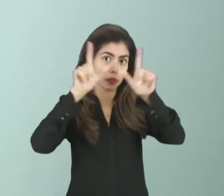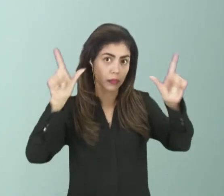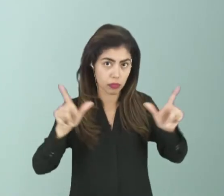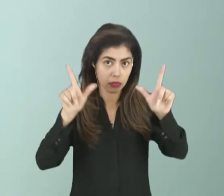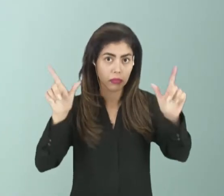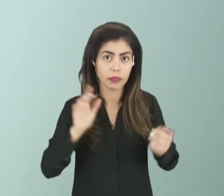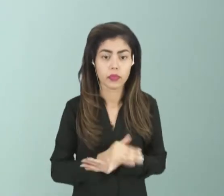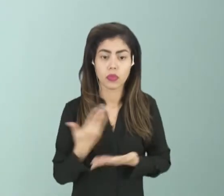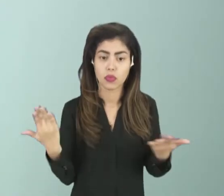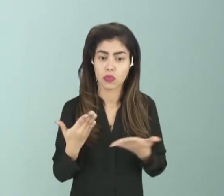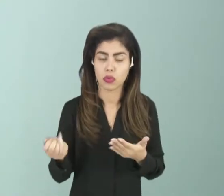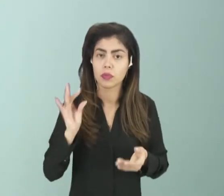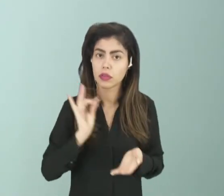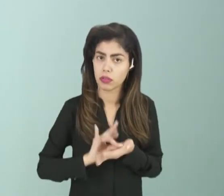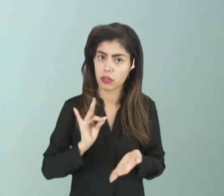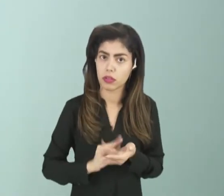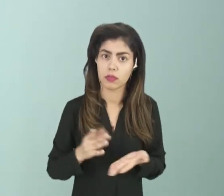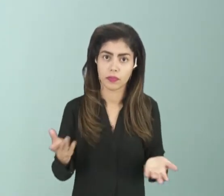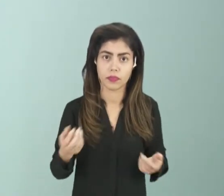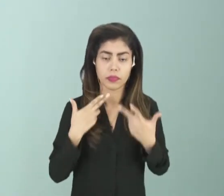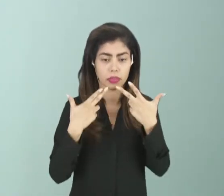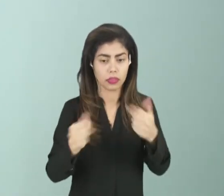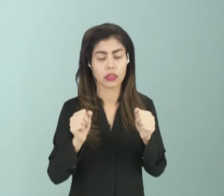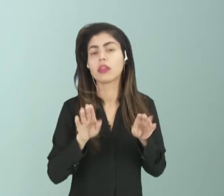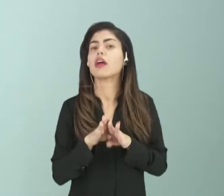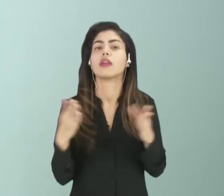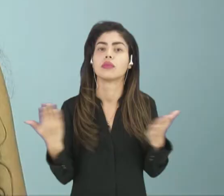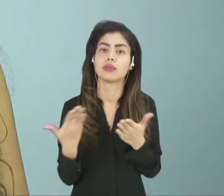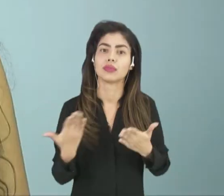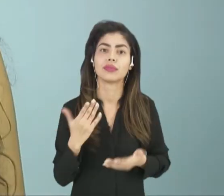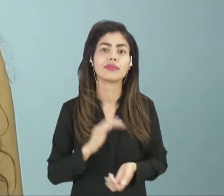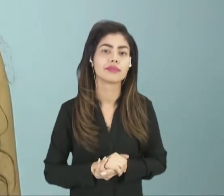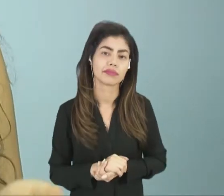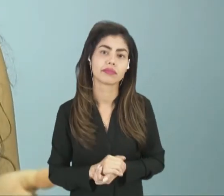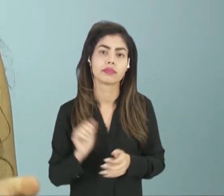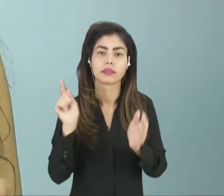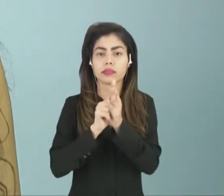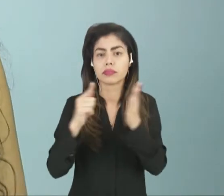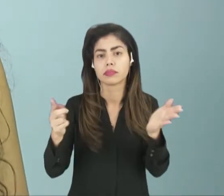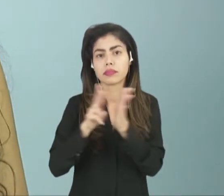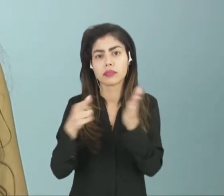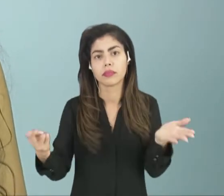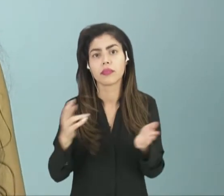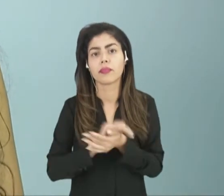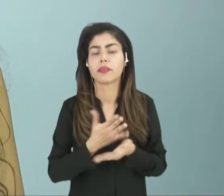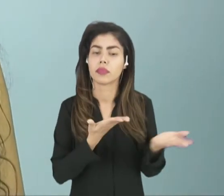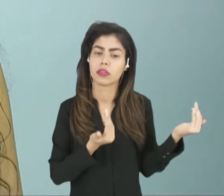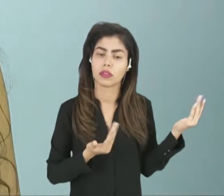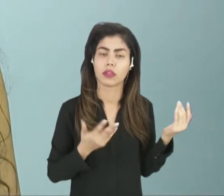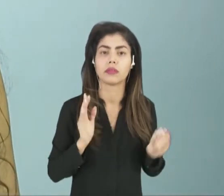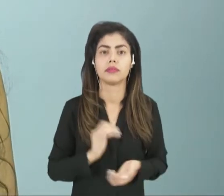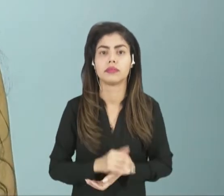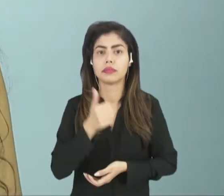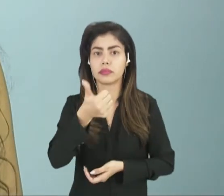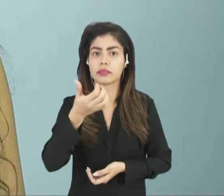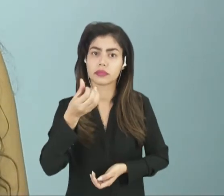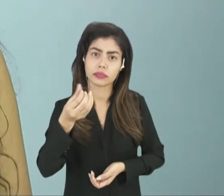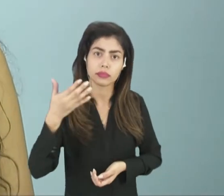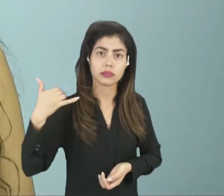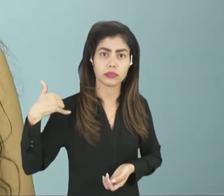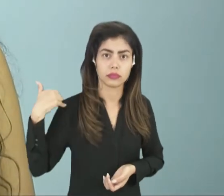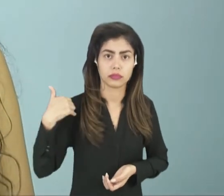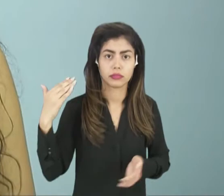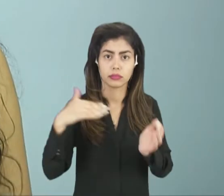a realidade, né? Quando a gente vê no noticiário policial, por exemplo, quase que um genocídio, né? Jovens de 16